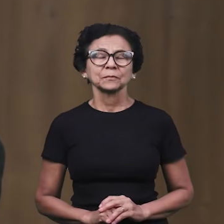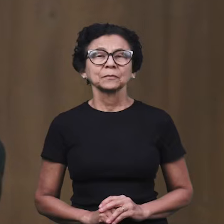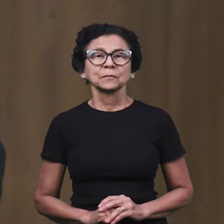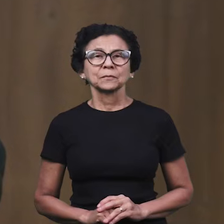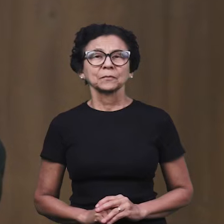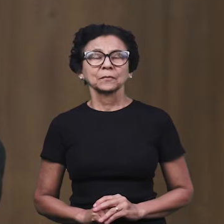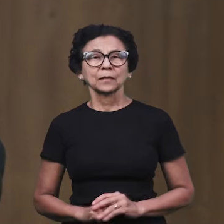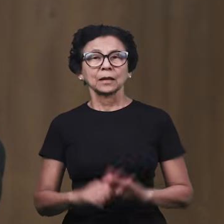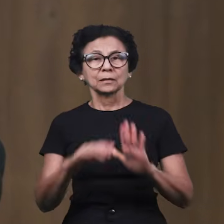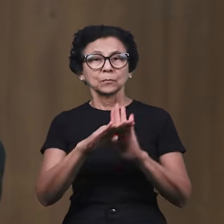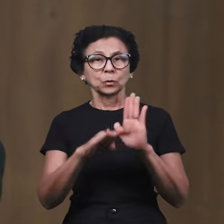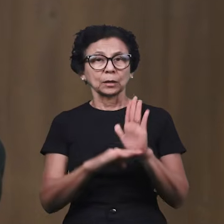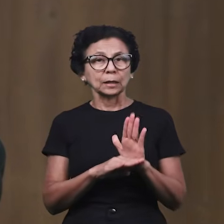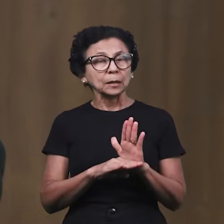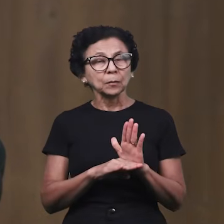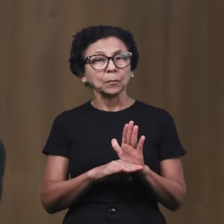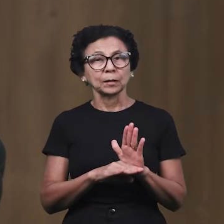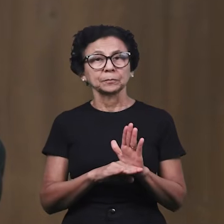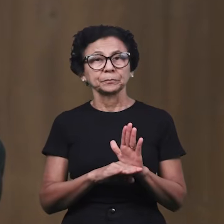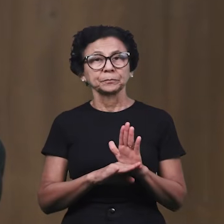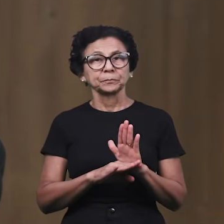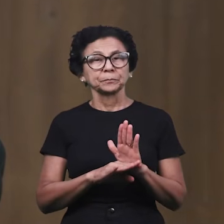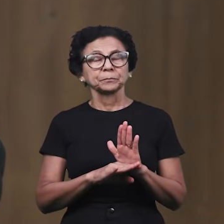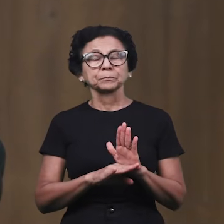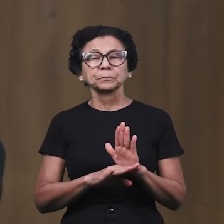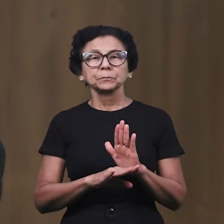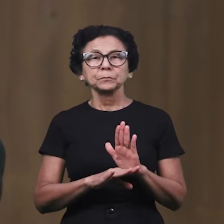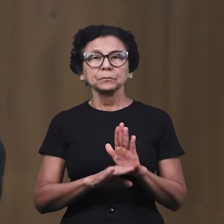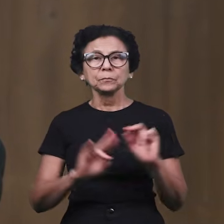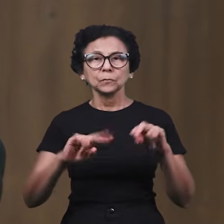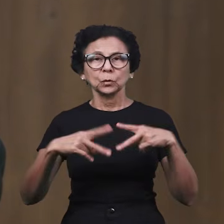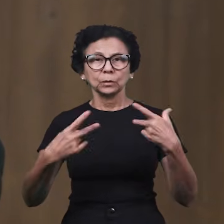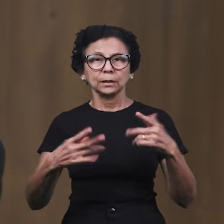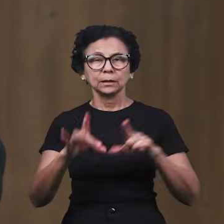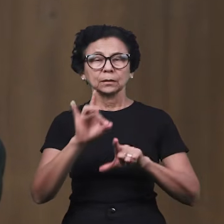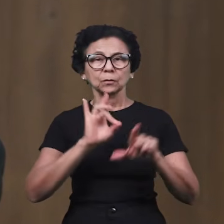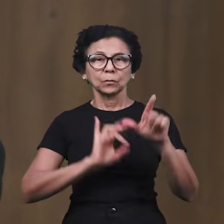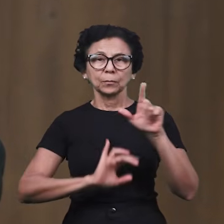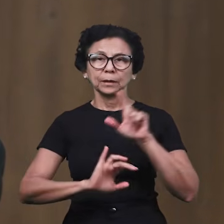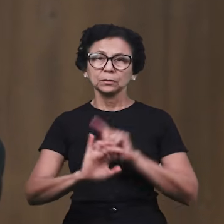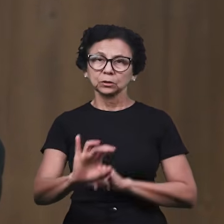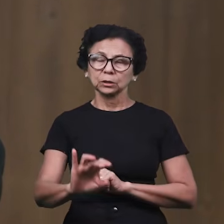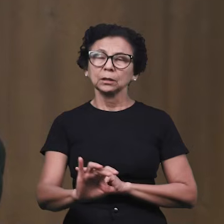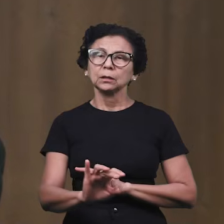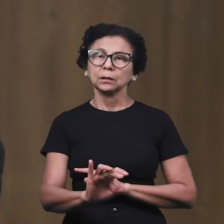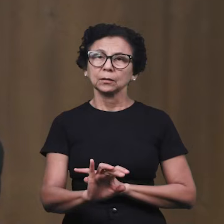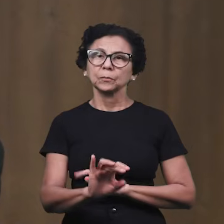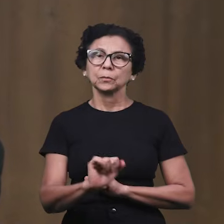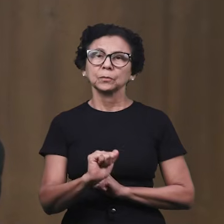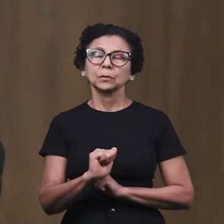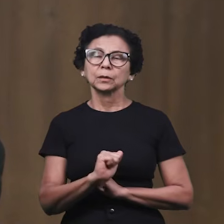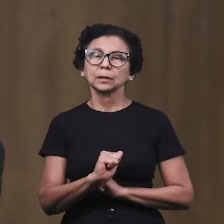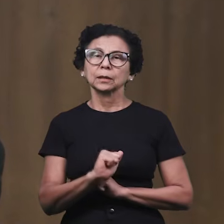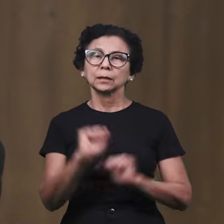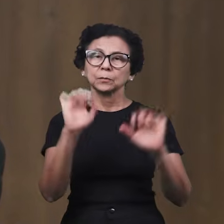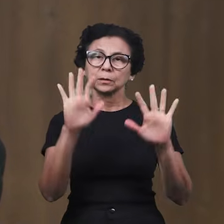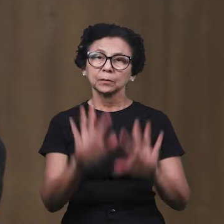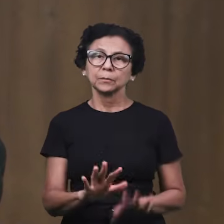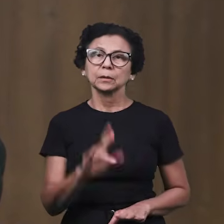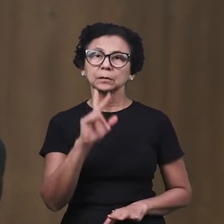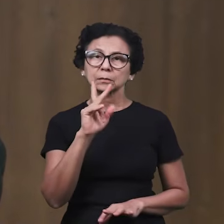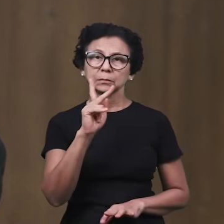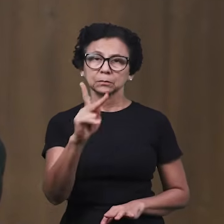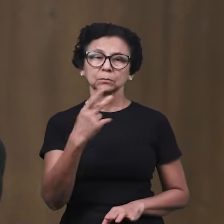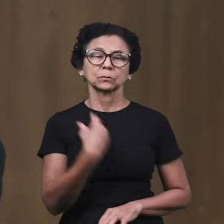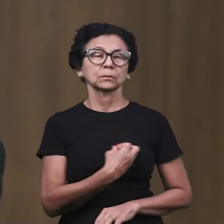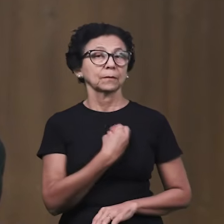de compartilhar este programa, porque tem sido veículo de bênçãos nas nossas vidas, na sua vida